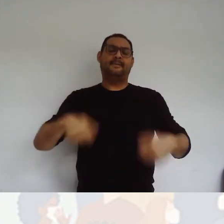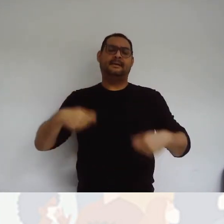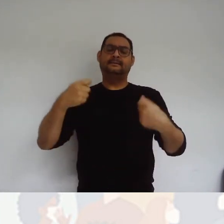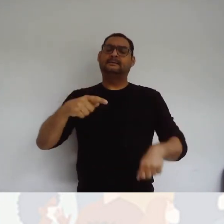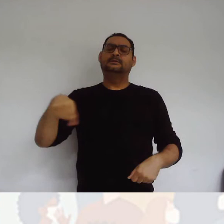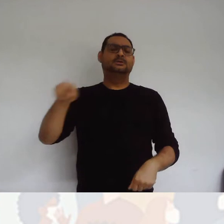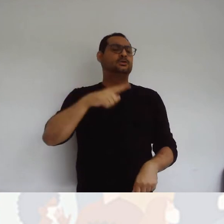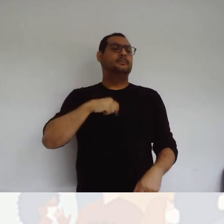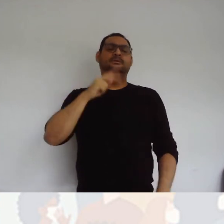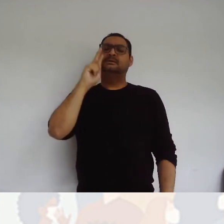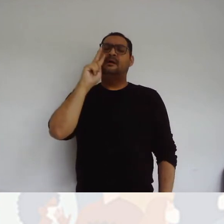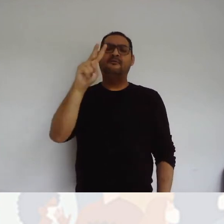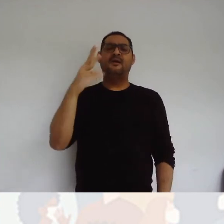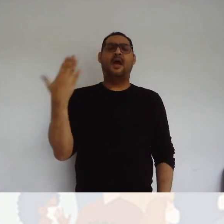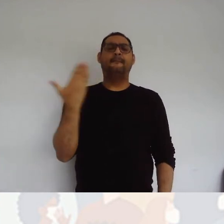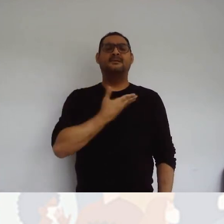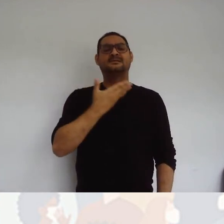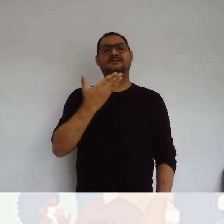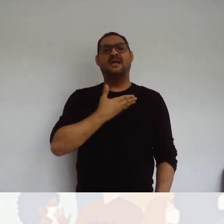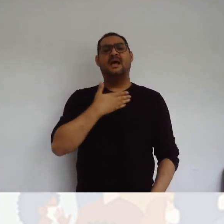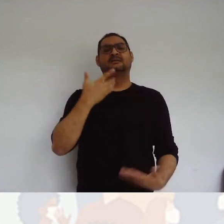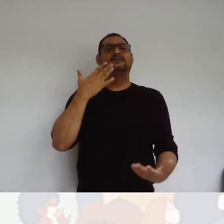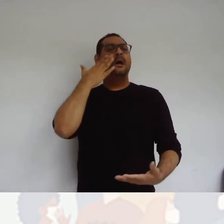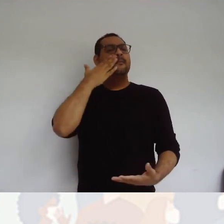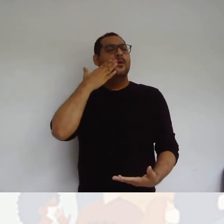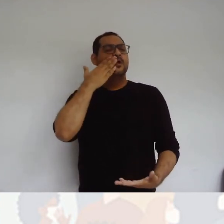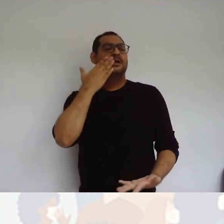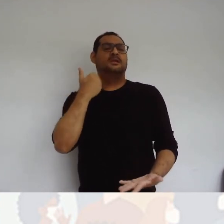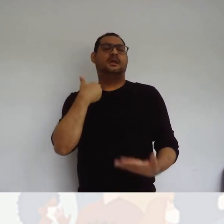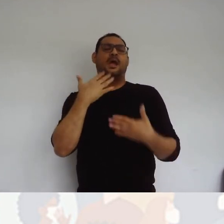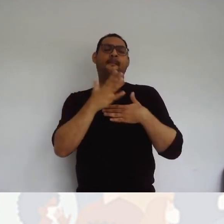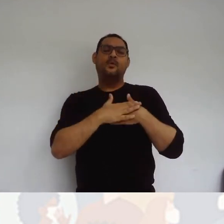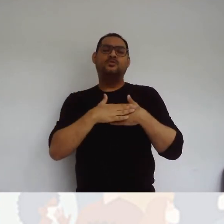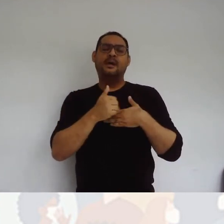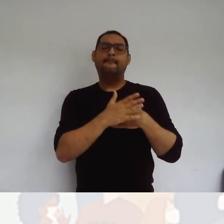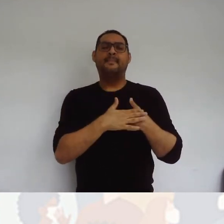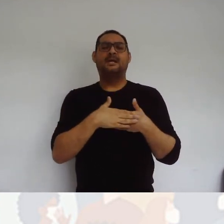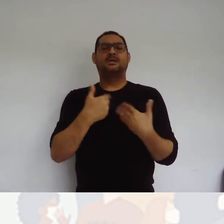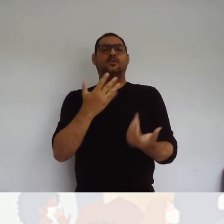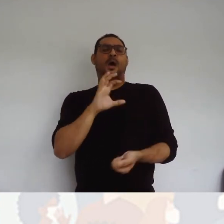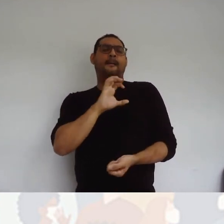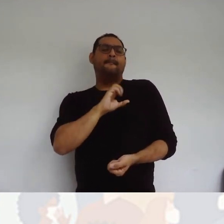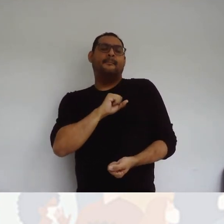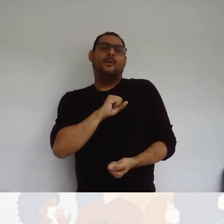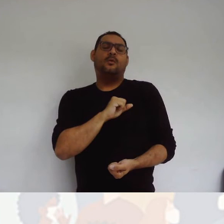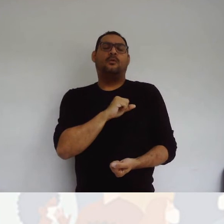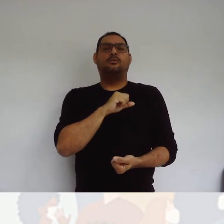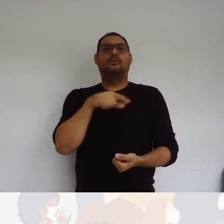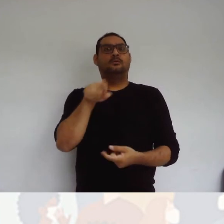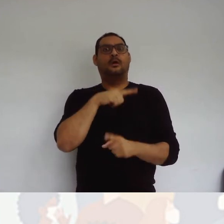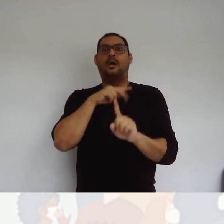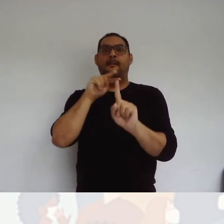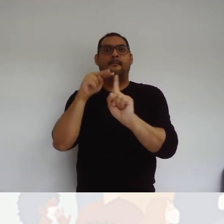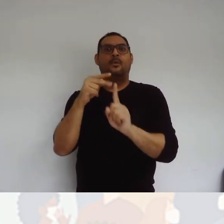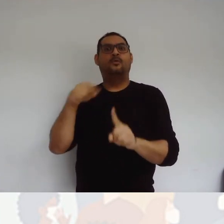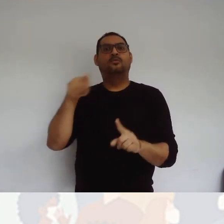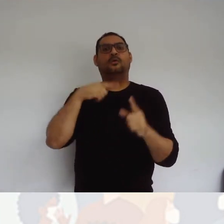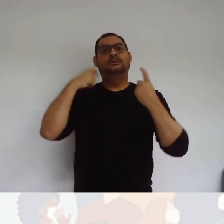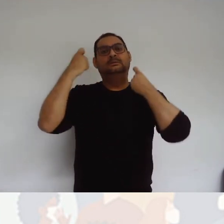essas narrativas, né, sobre amorosidade, sobre amor, sobre uma outra perspectiva, né, porque a gente fica